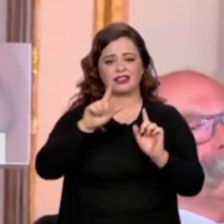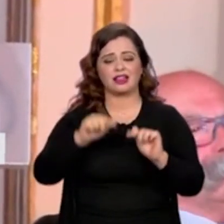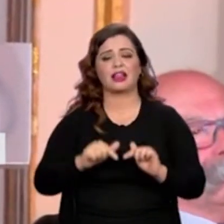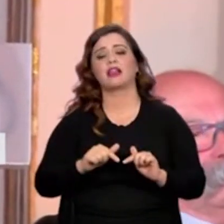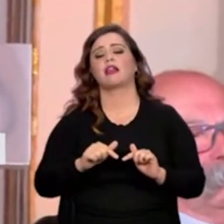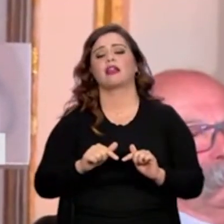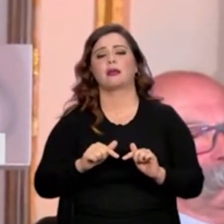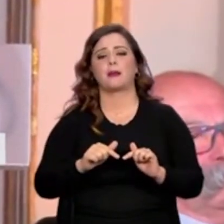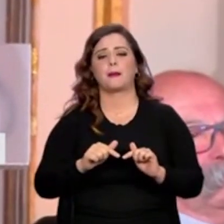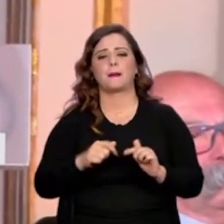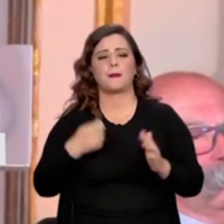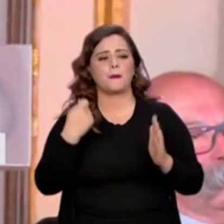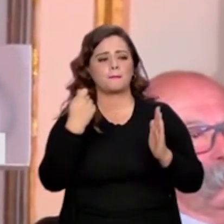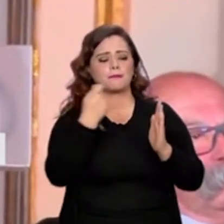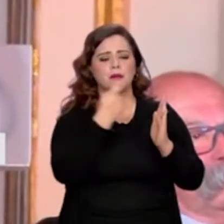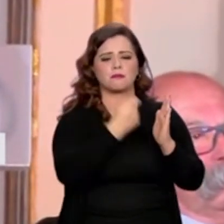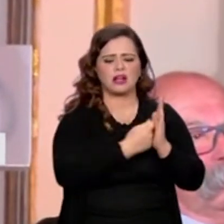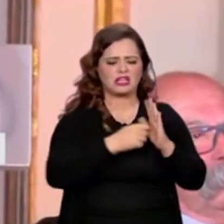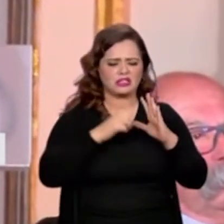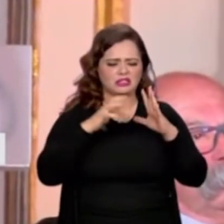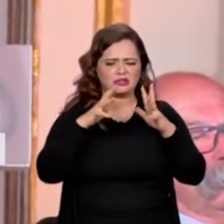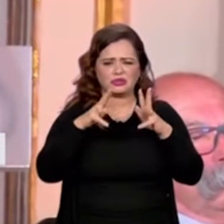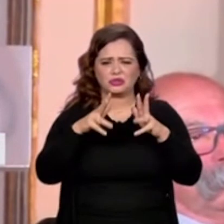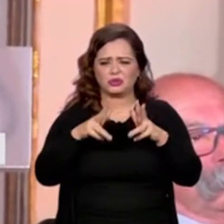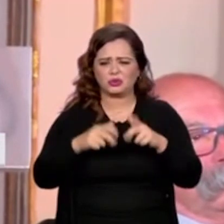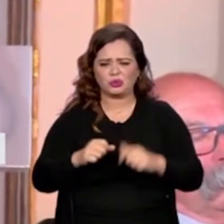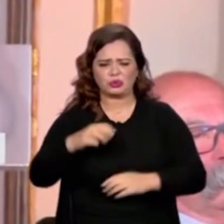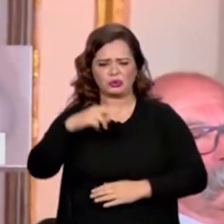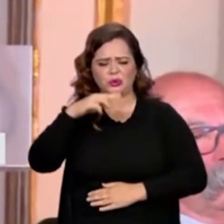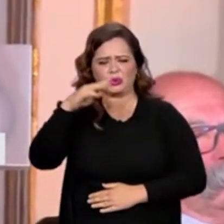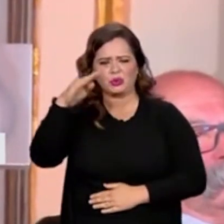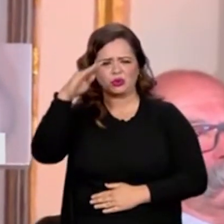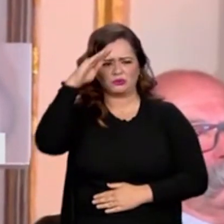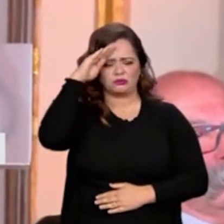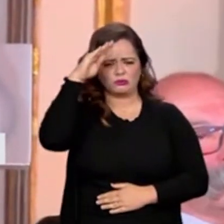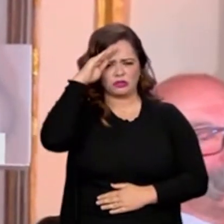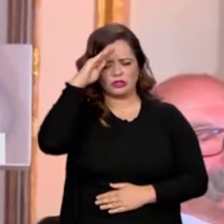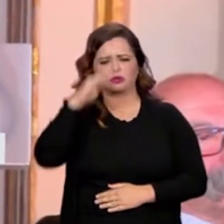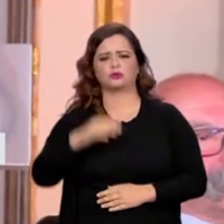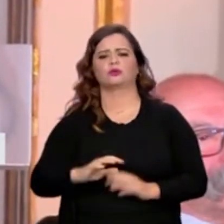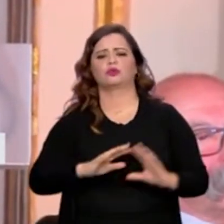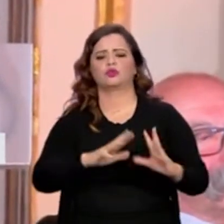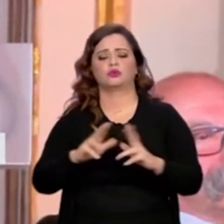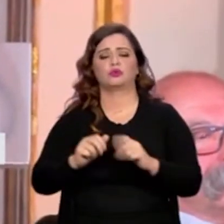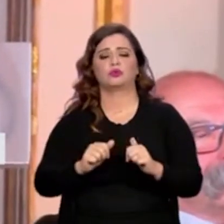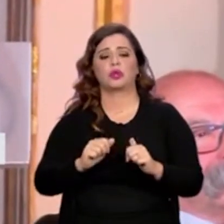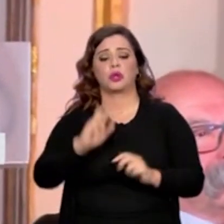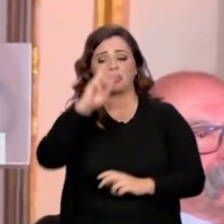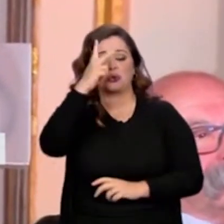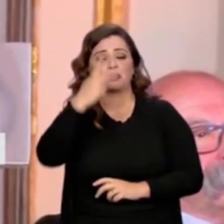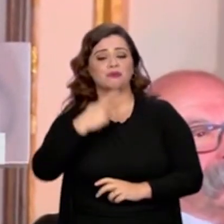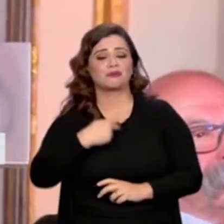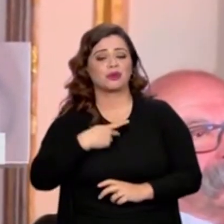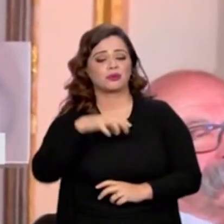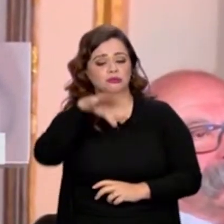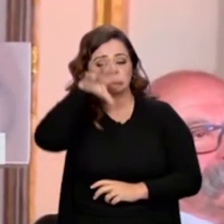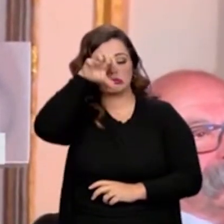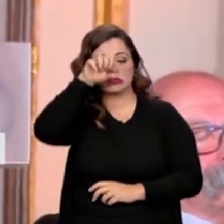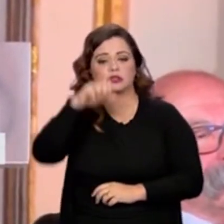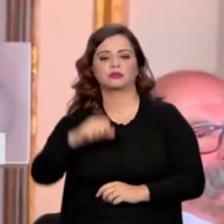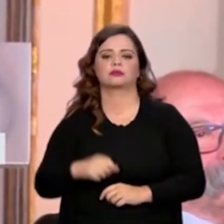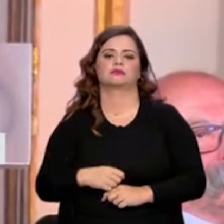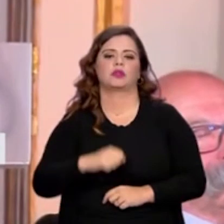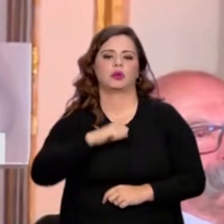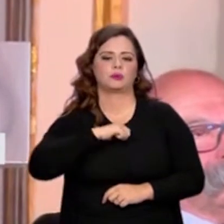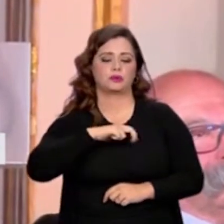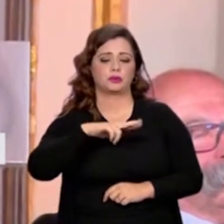do totalitarismo e das ditaduras que censuraram o próprio Chico no Brasil e em Portugal.